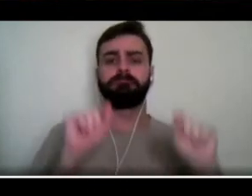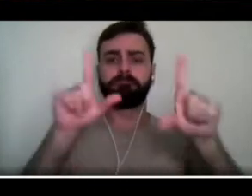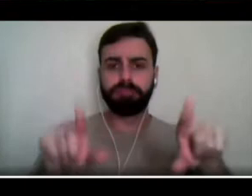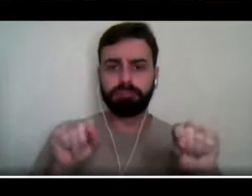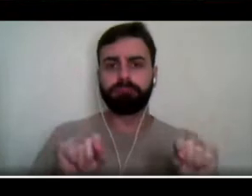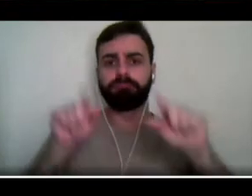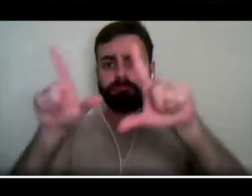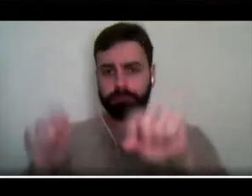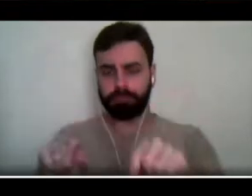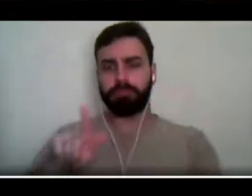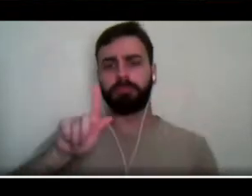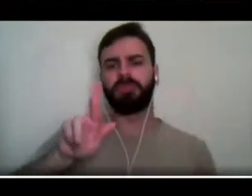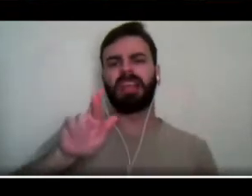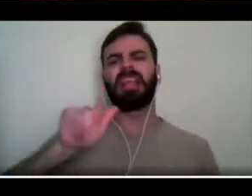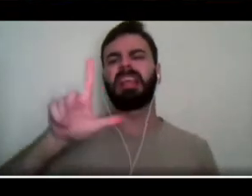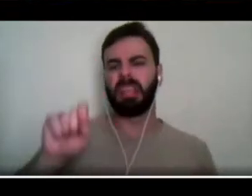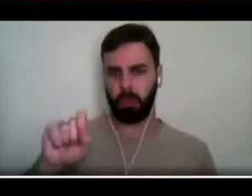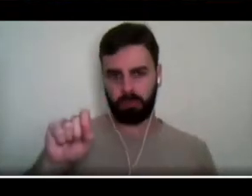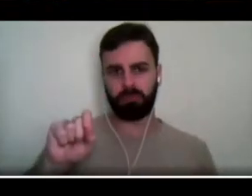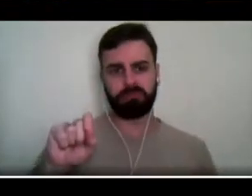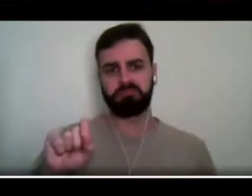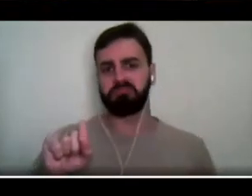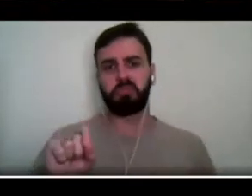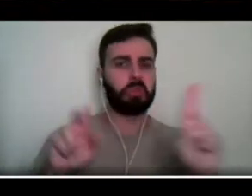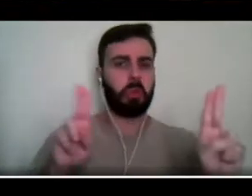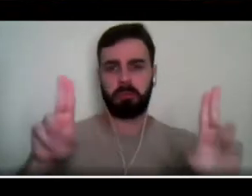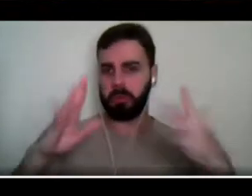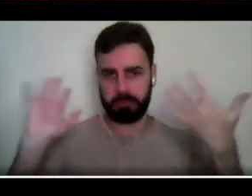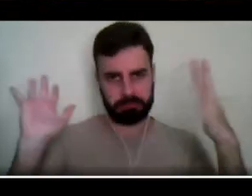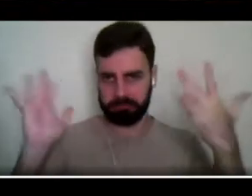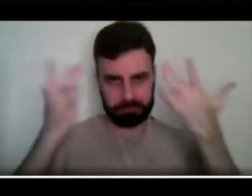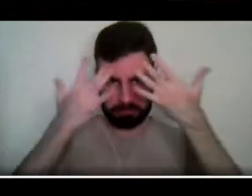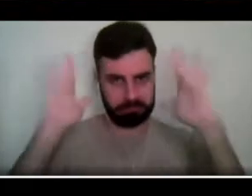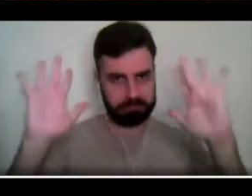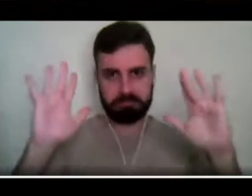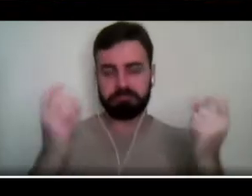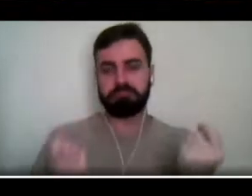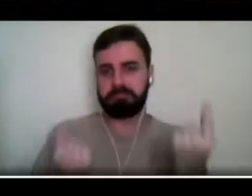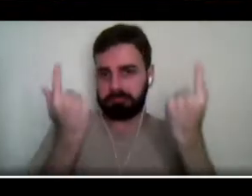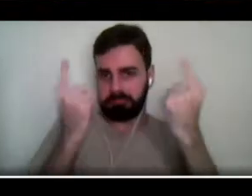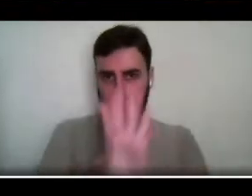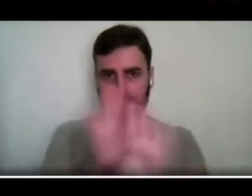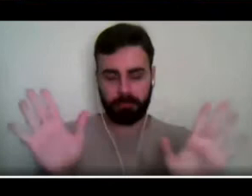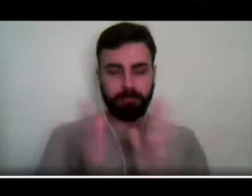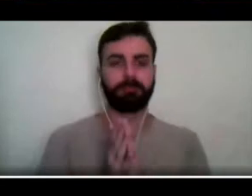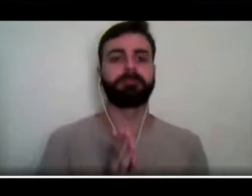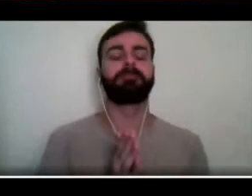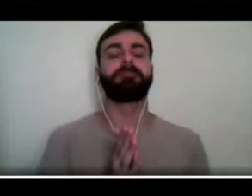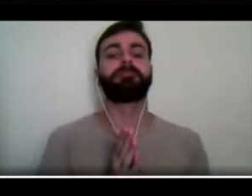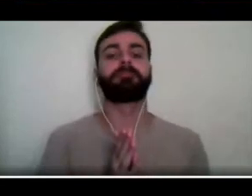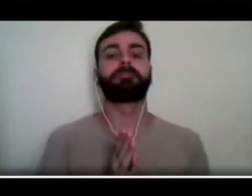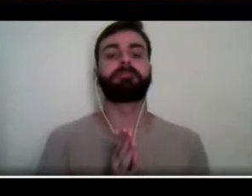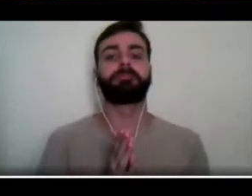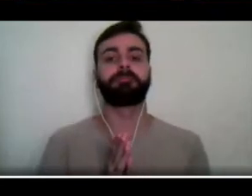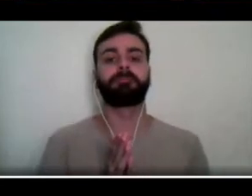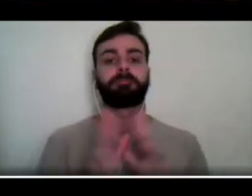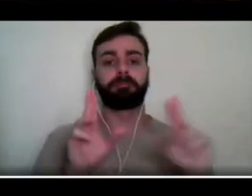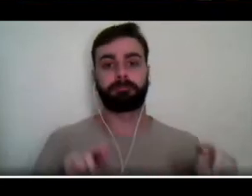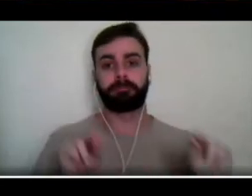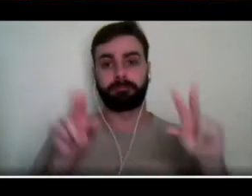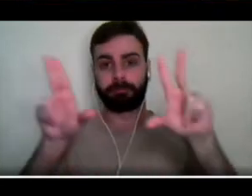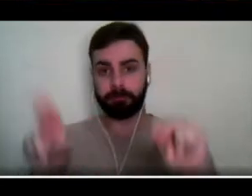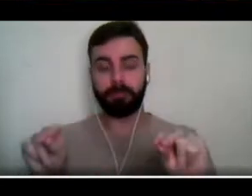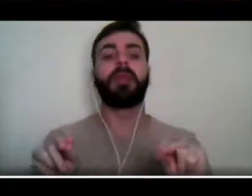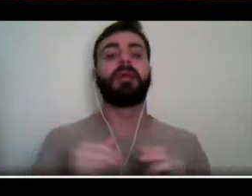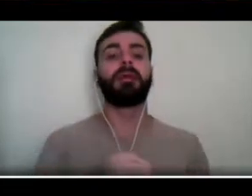e Milada. De onde que eles tiram esses nomes? Mas vamos lá, né? O Chirpy e o Milada é o C e o M,